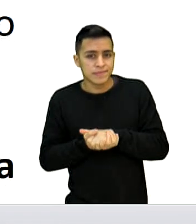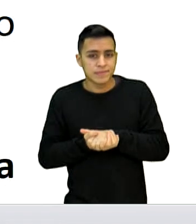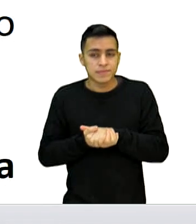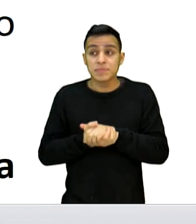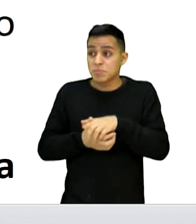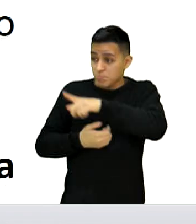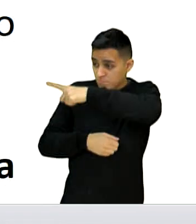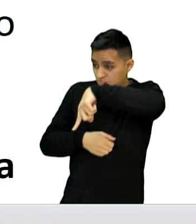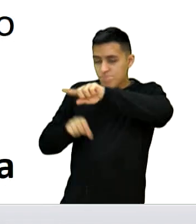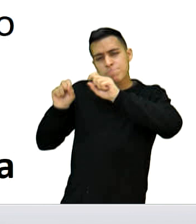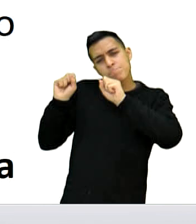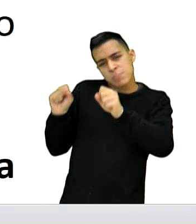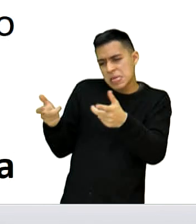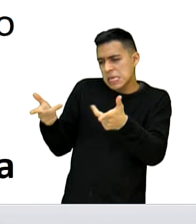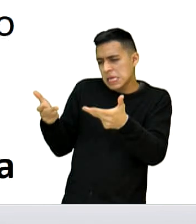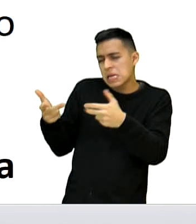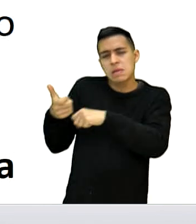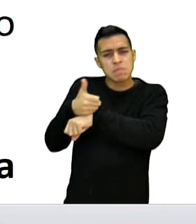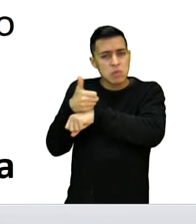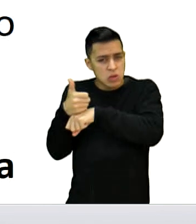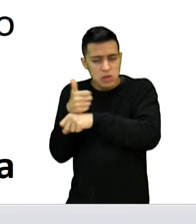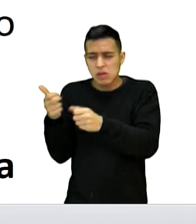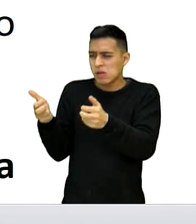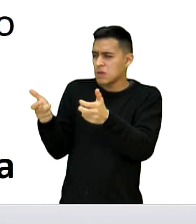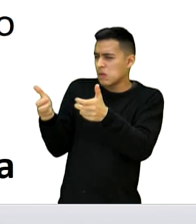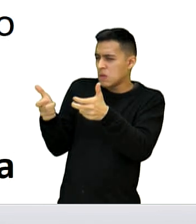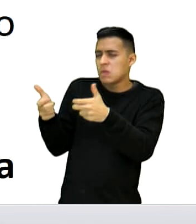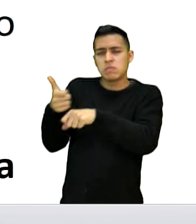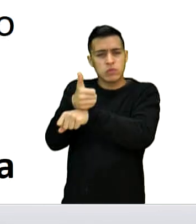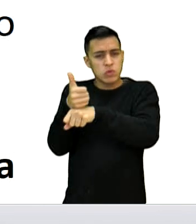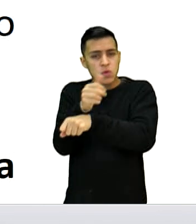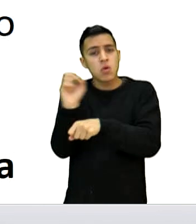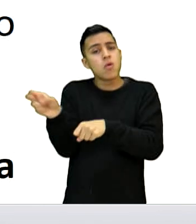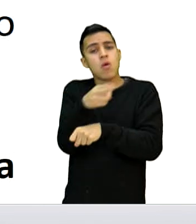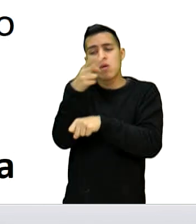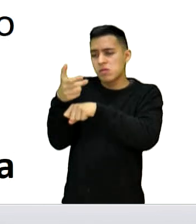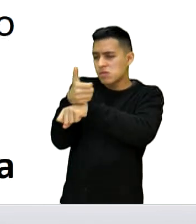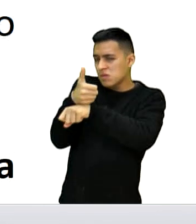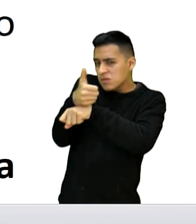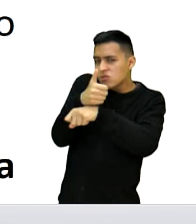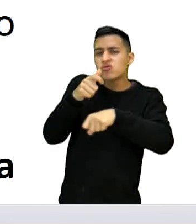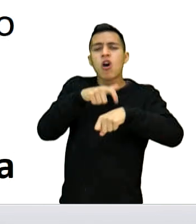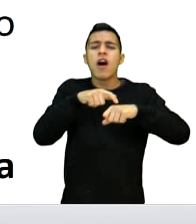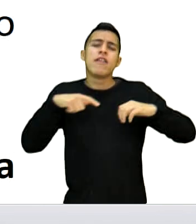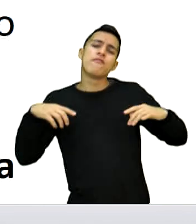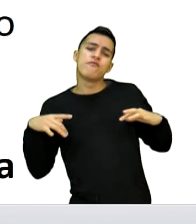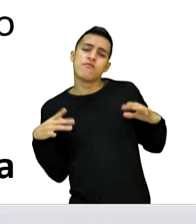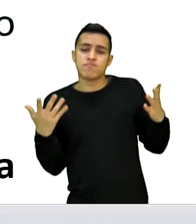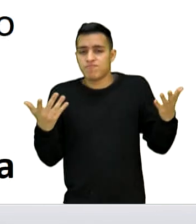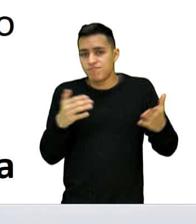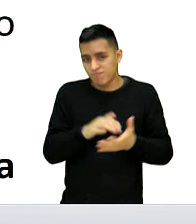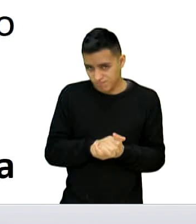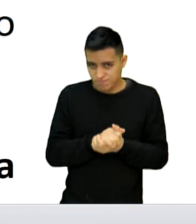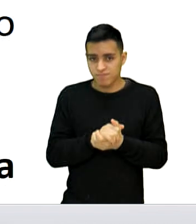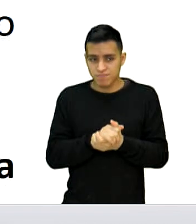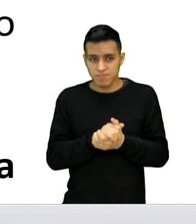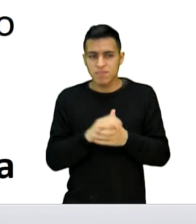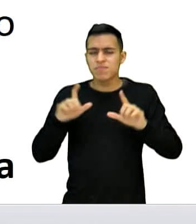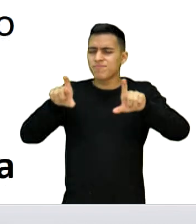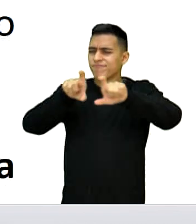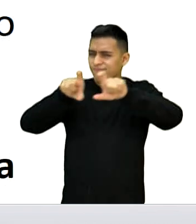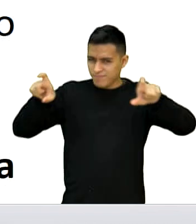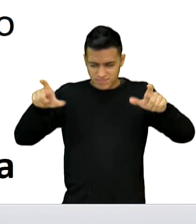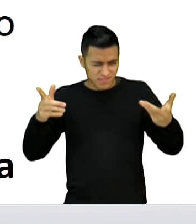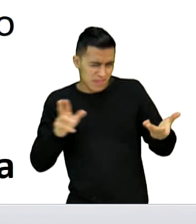Esses podem ser tanto gamers profissionais como gamers das horas vagas. Nessa parte, então